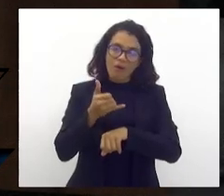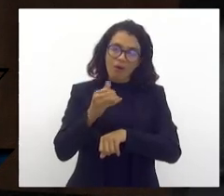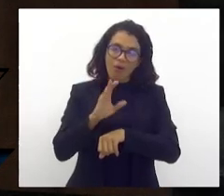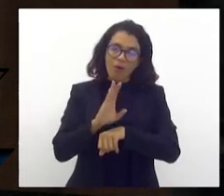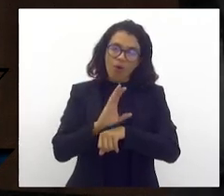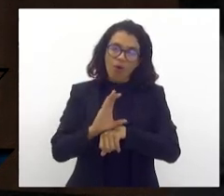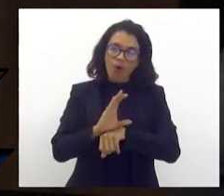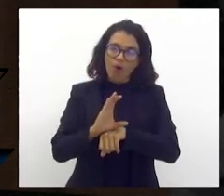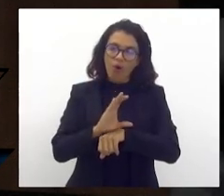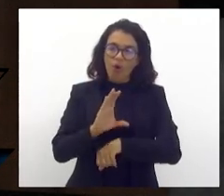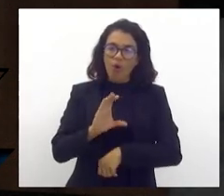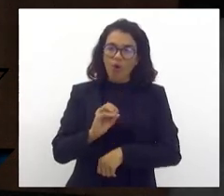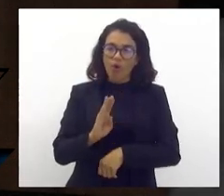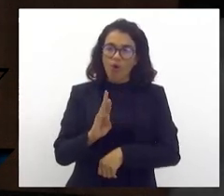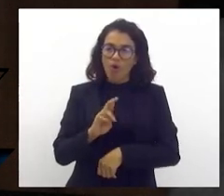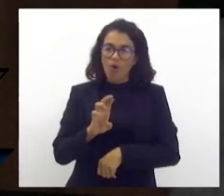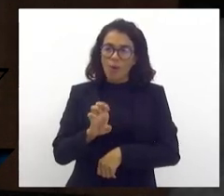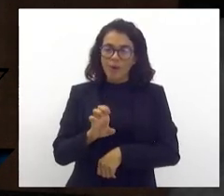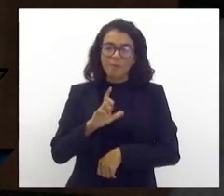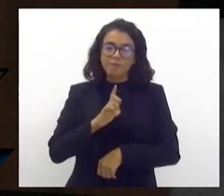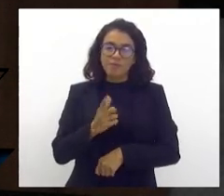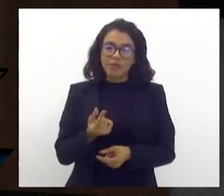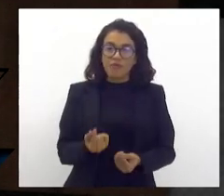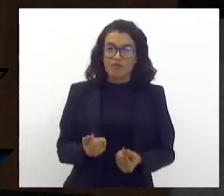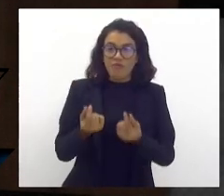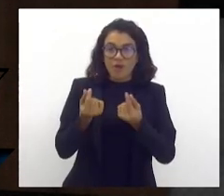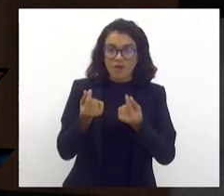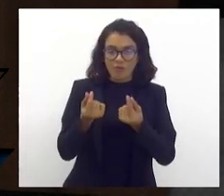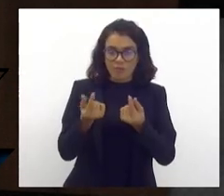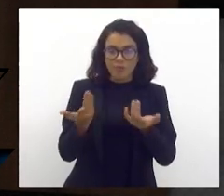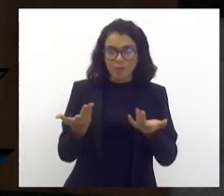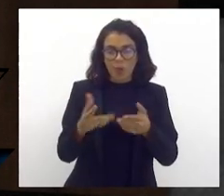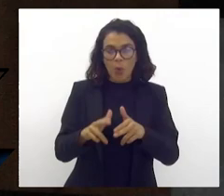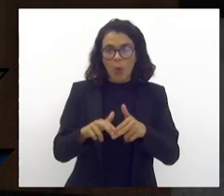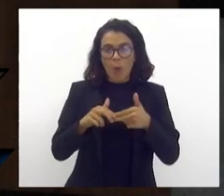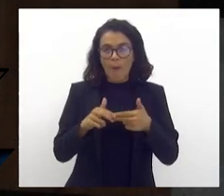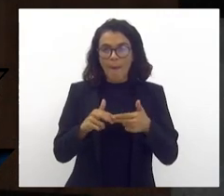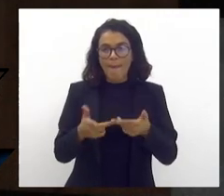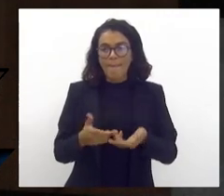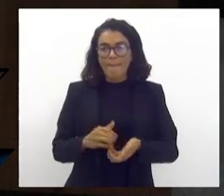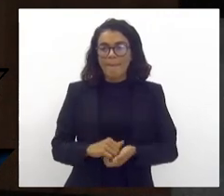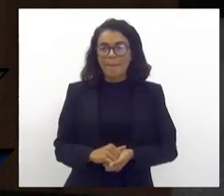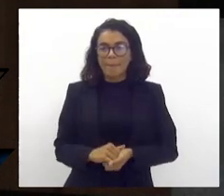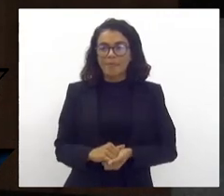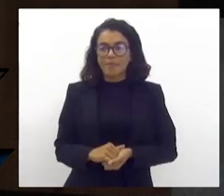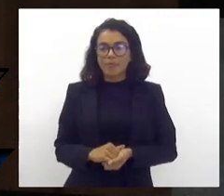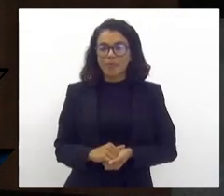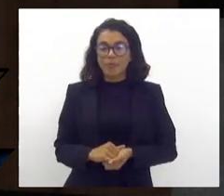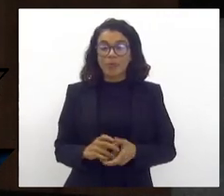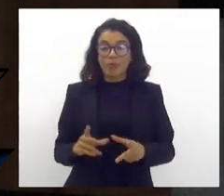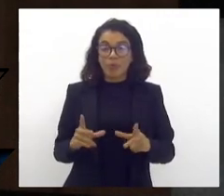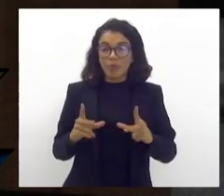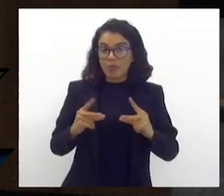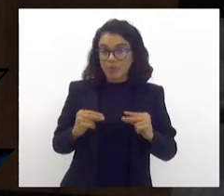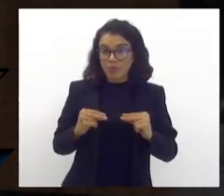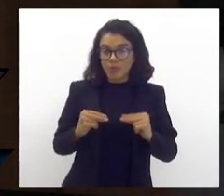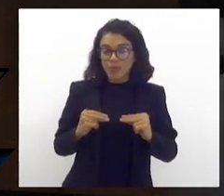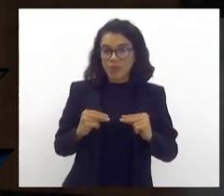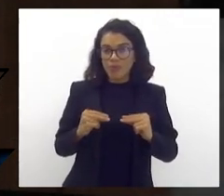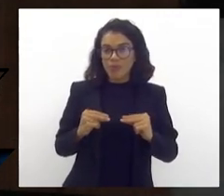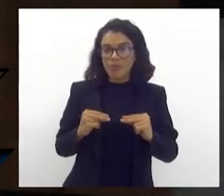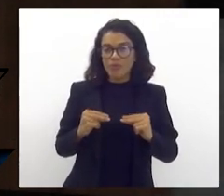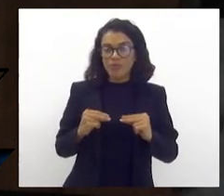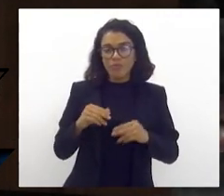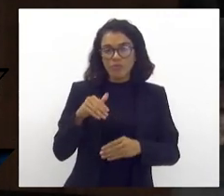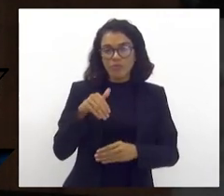têm preço bom no mercado. Assim posto, no mérito, eu